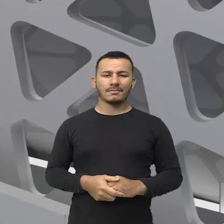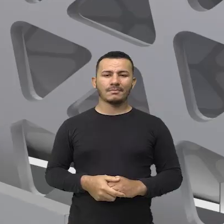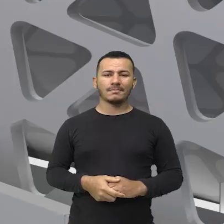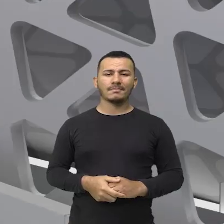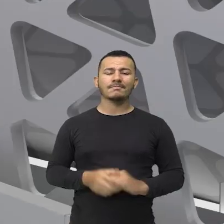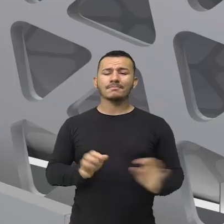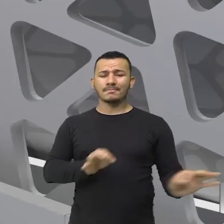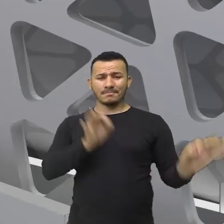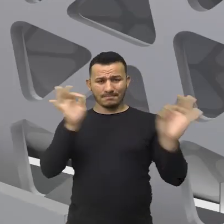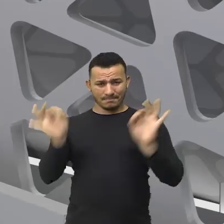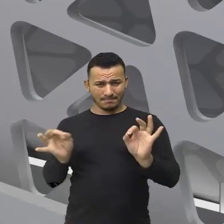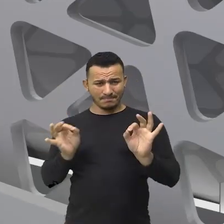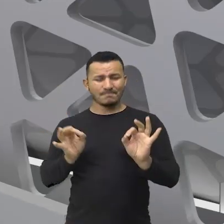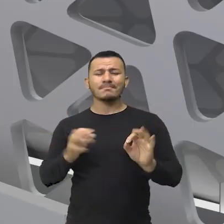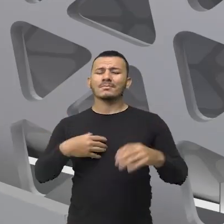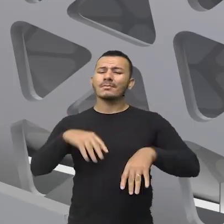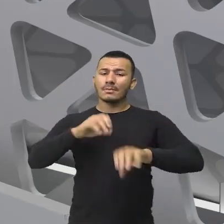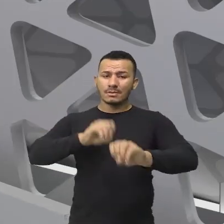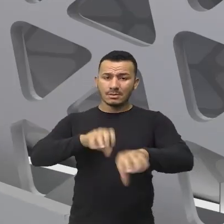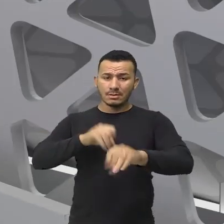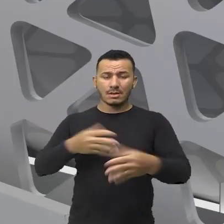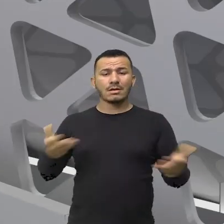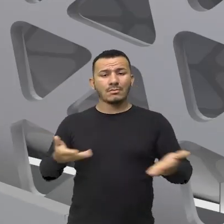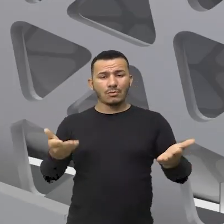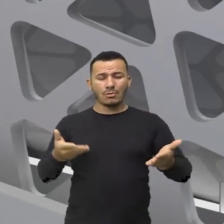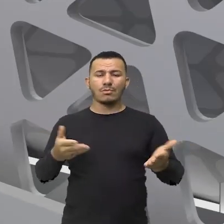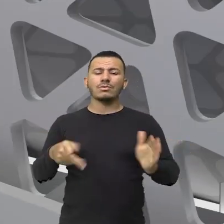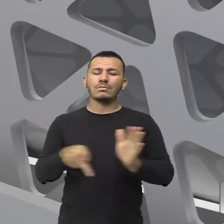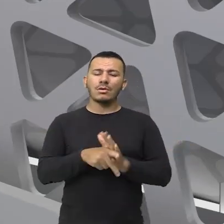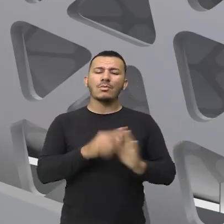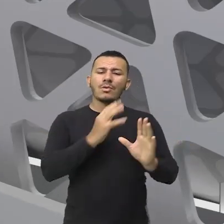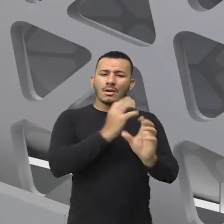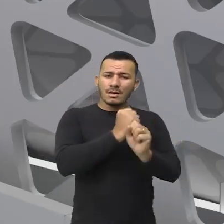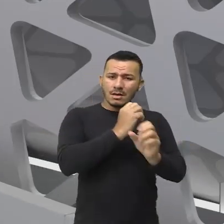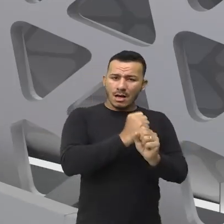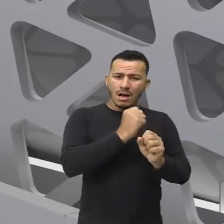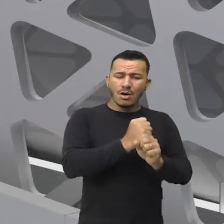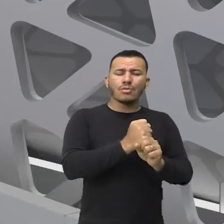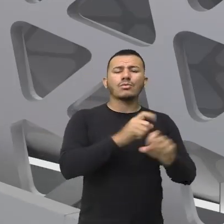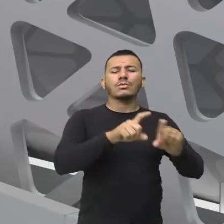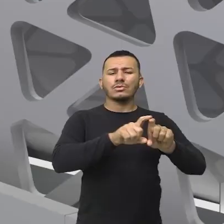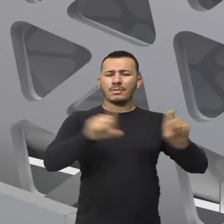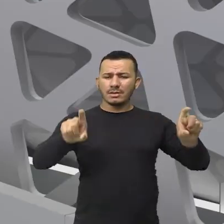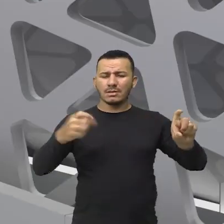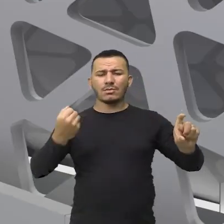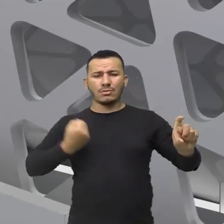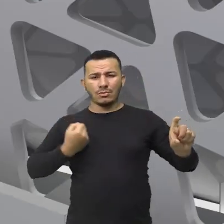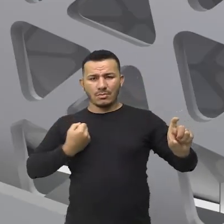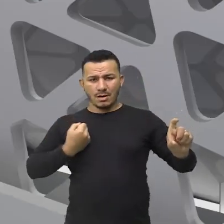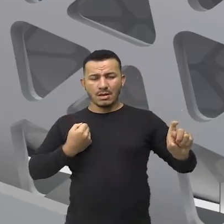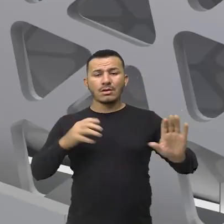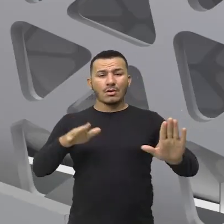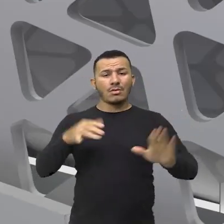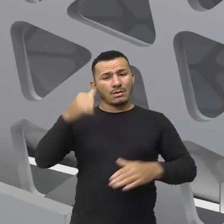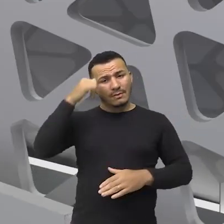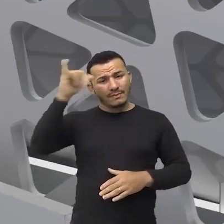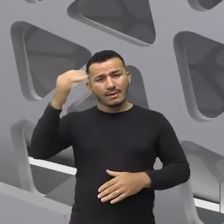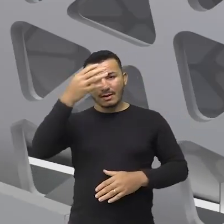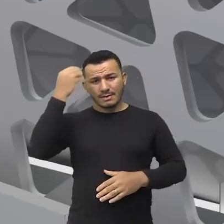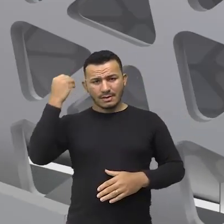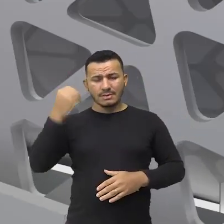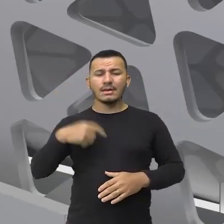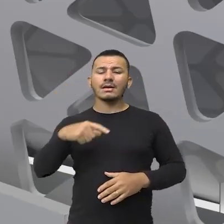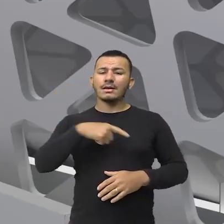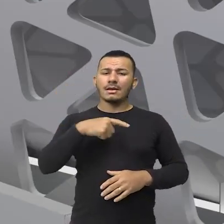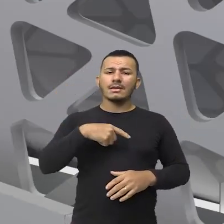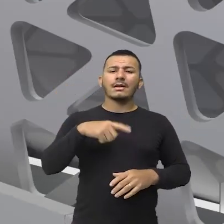Então, trabalhamos aí com você aí as expressões, o cálculo, o valor numérico da expressão numérica, tá legal? E não esqueça,